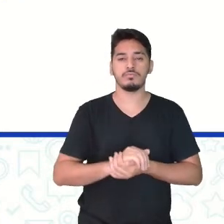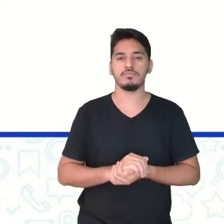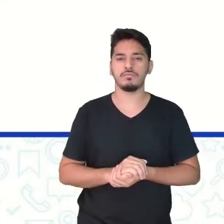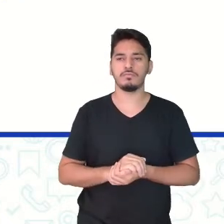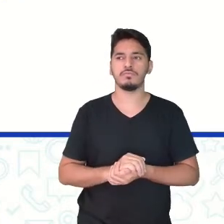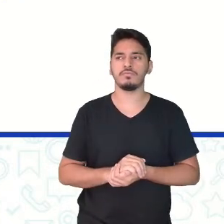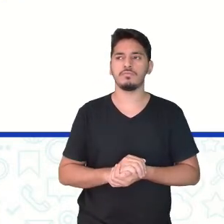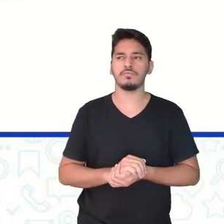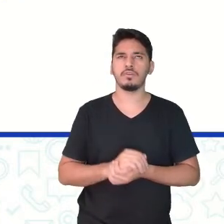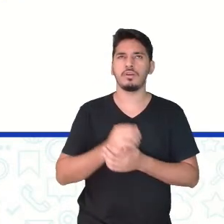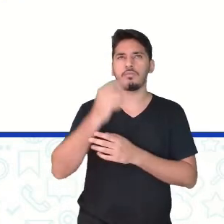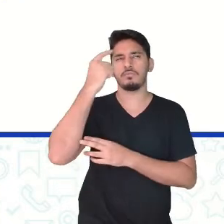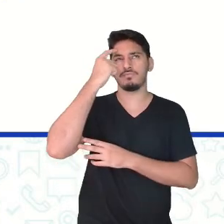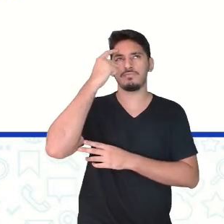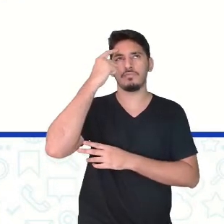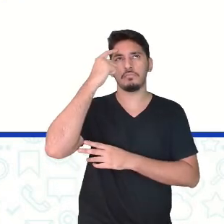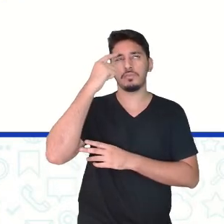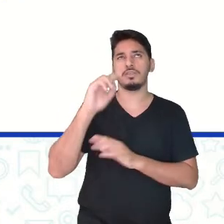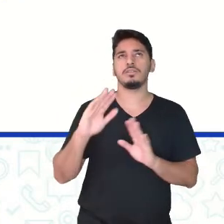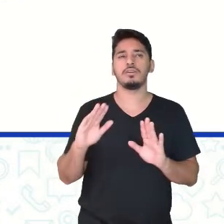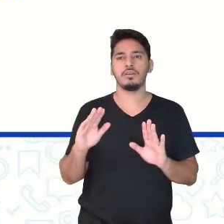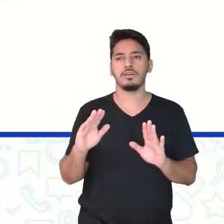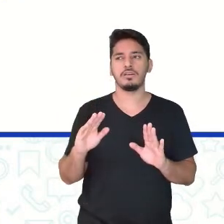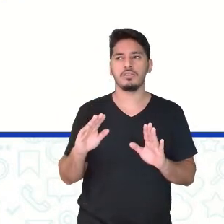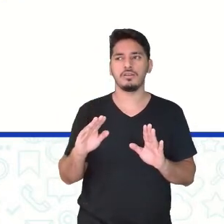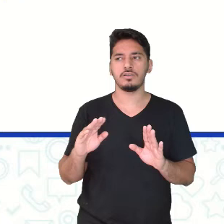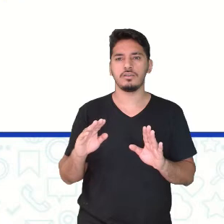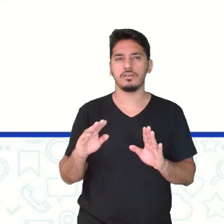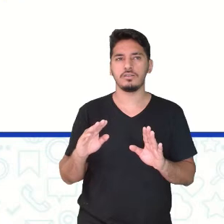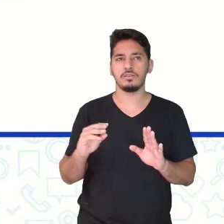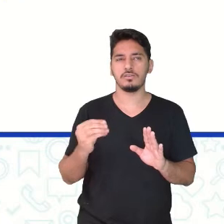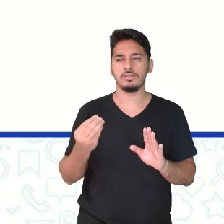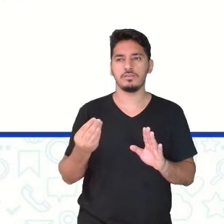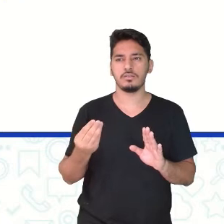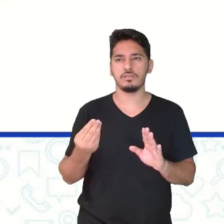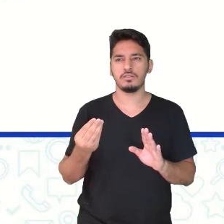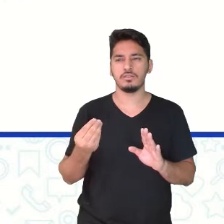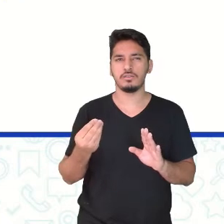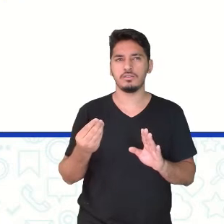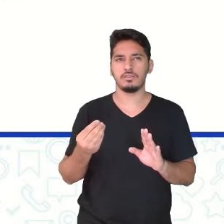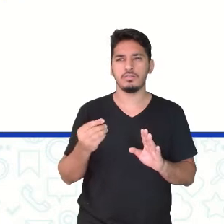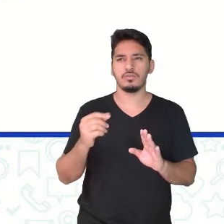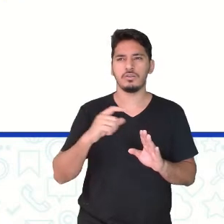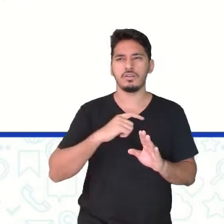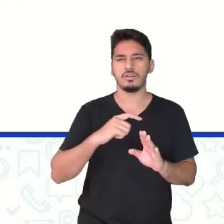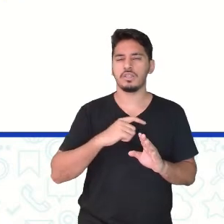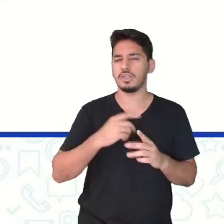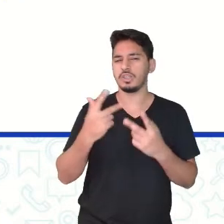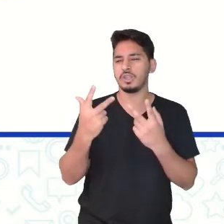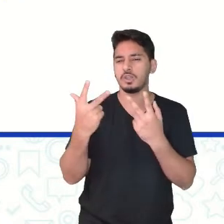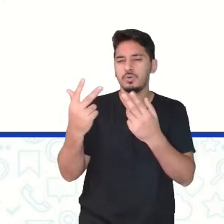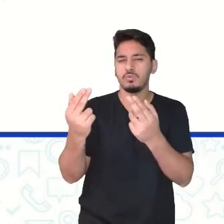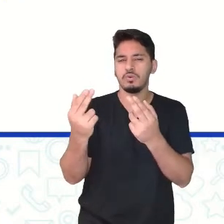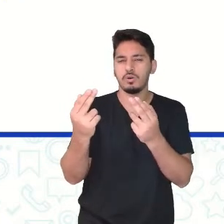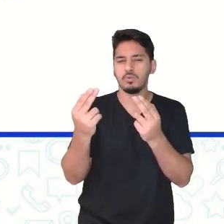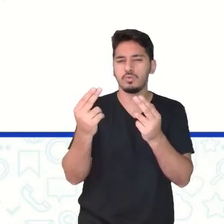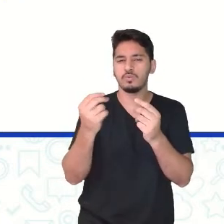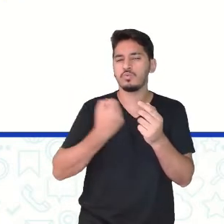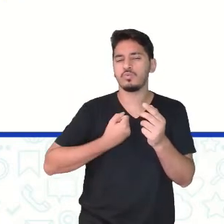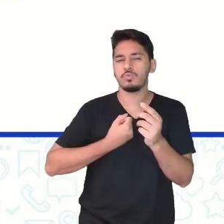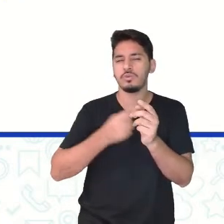22. Aí a primeira coisa que eu vou fazer, pensar. O que é que tem aí de comum nesses números? O que é que eu